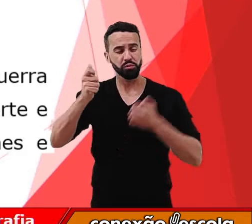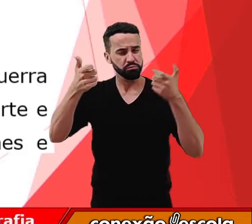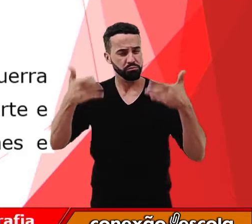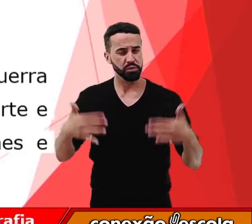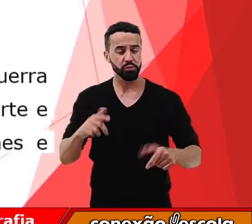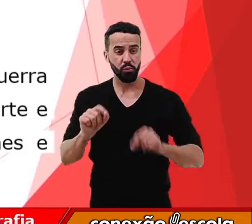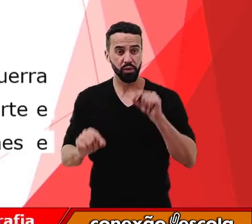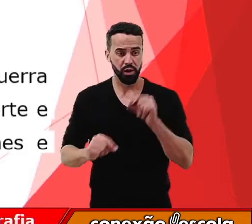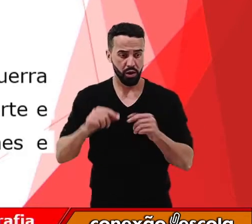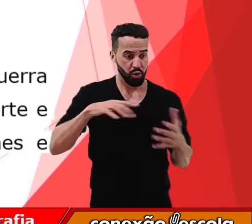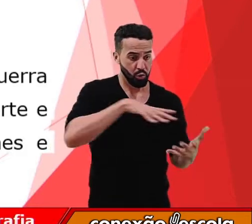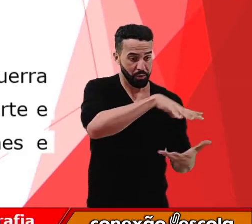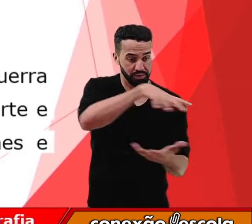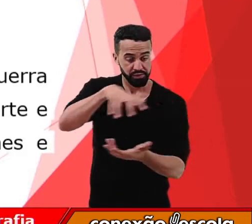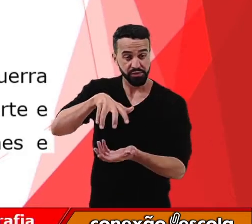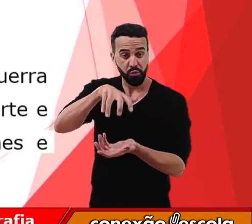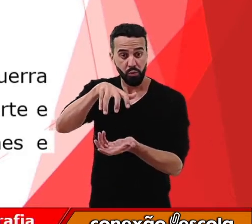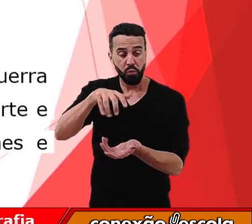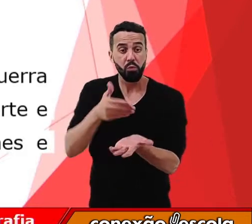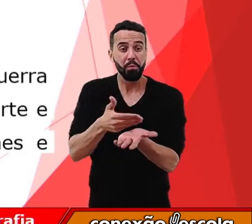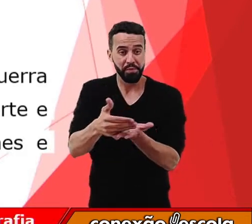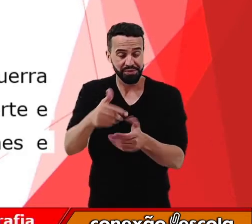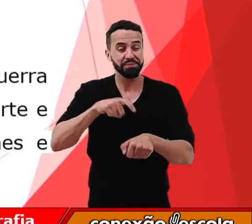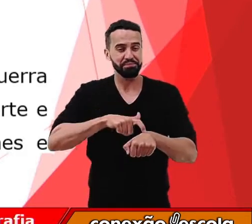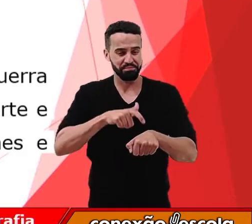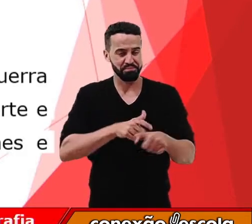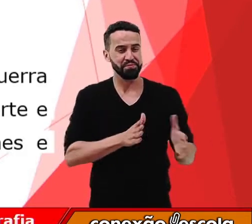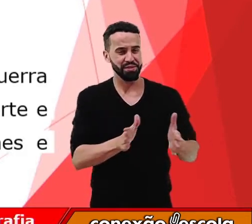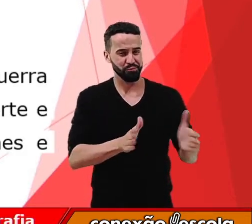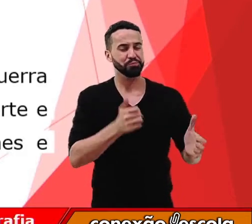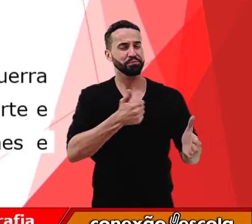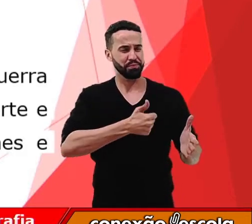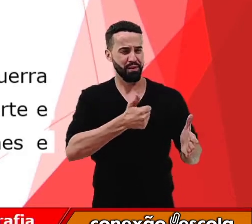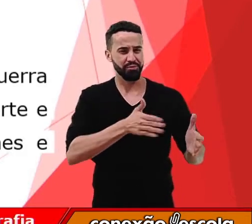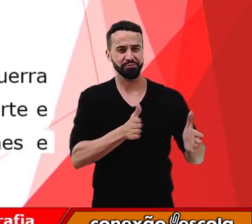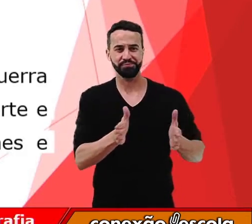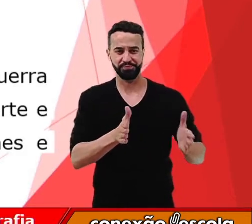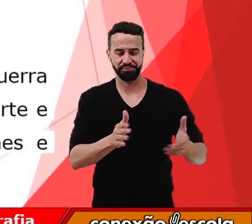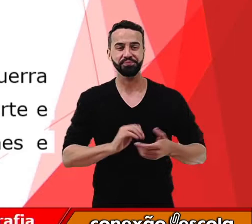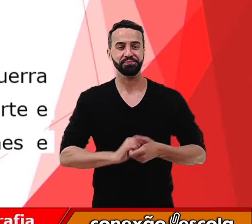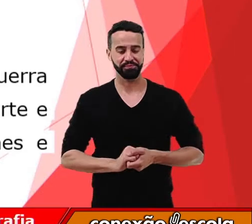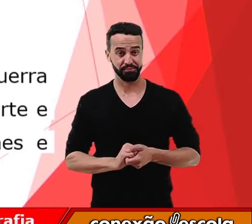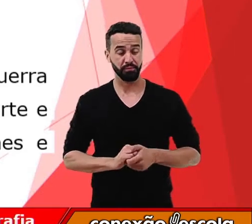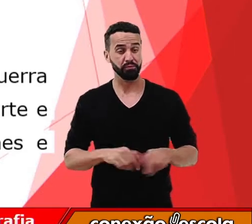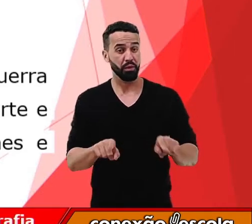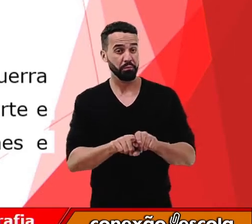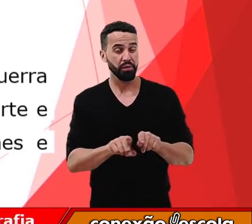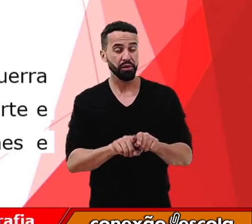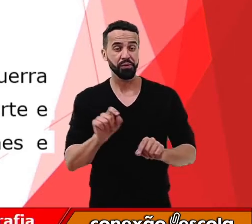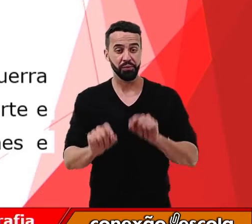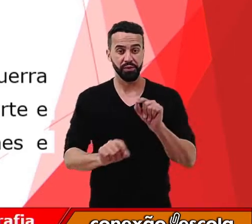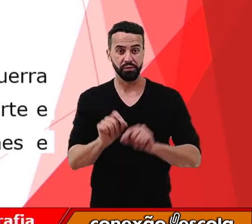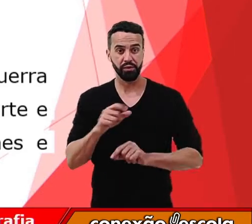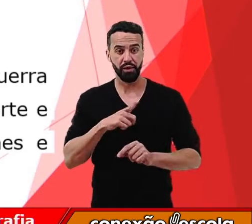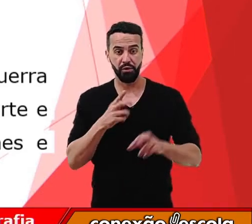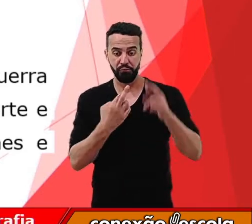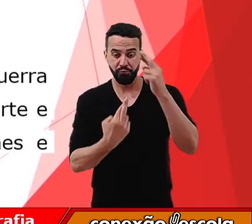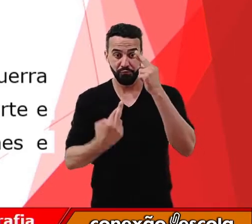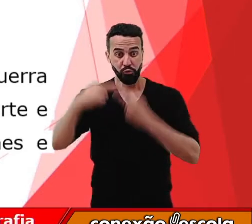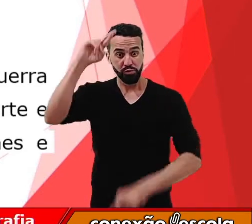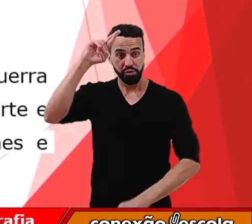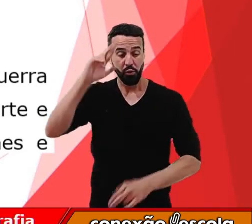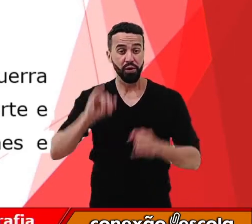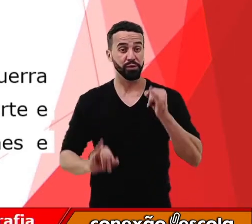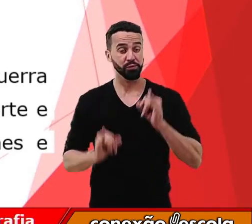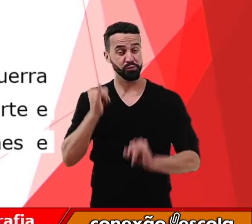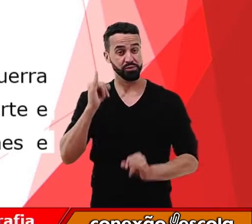globalização começa nesse período. Ainda na primeira fase, nós temos a Revolução Industrial, que ocorre